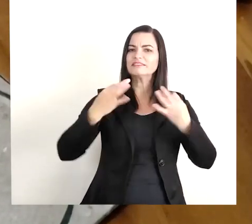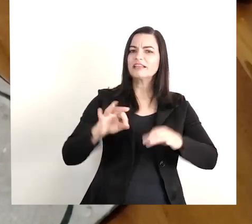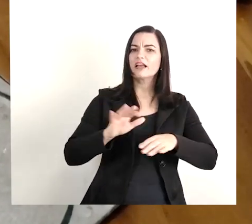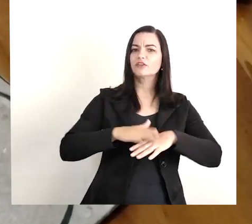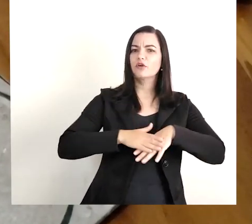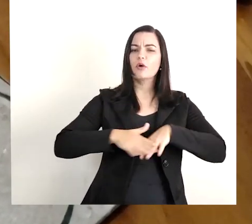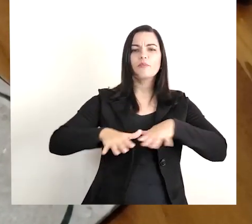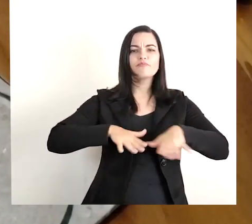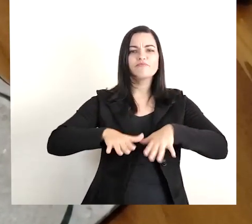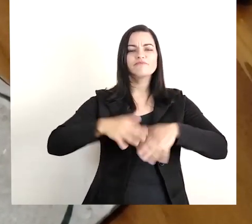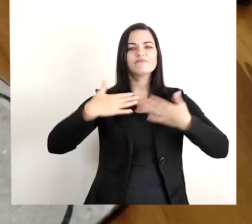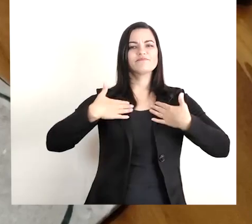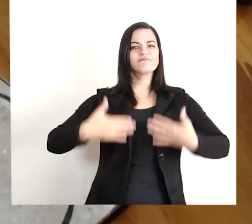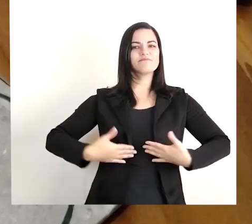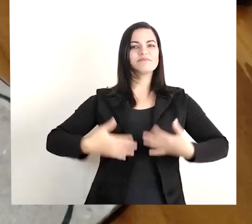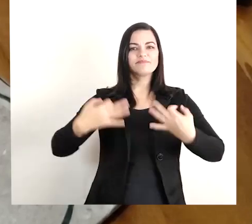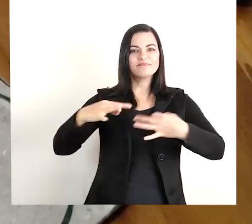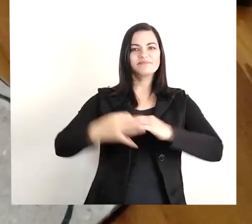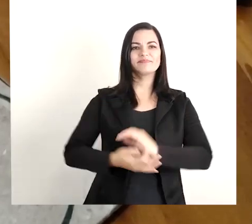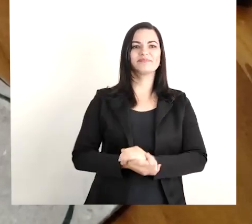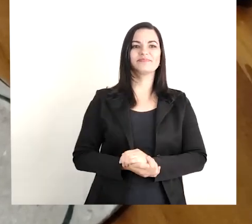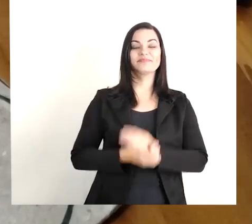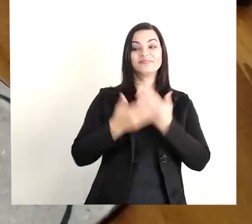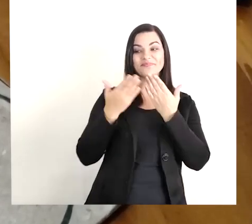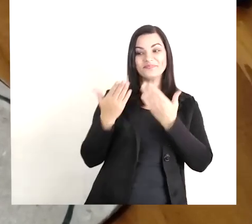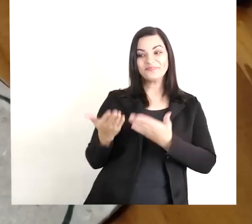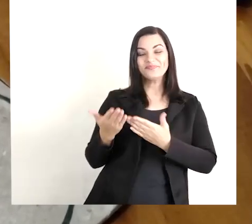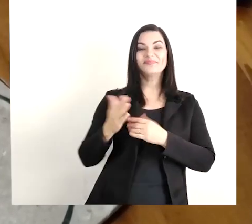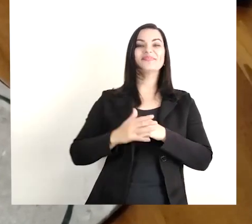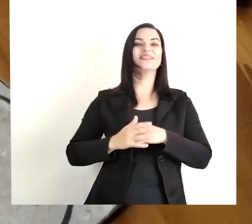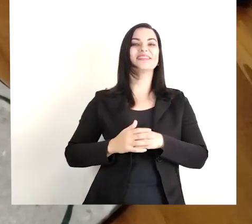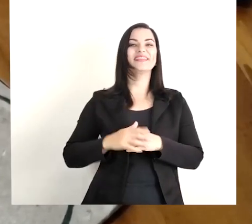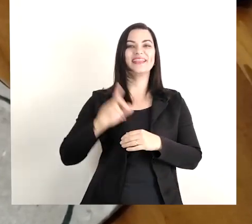Esse é nosso emoji que está chorando de rir.